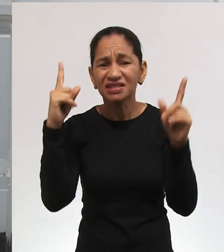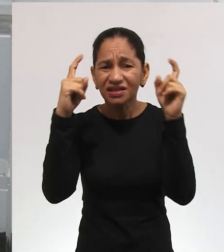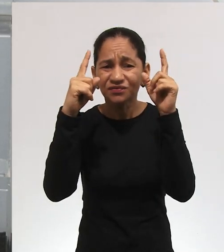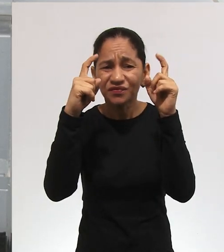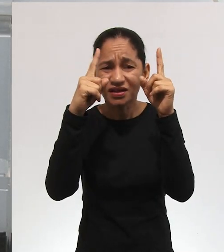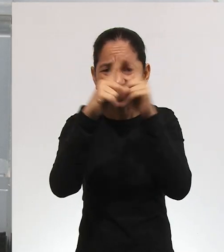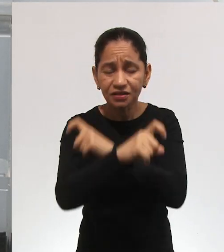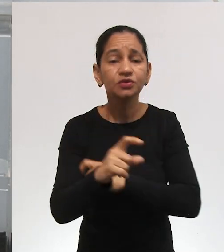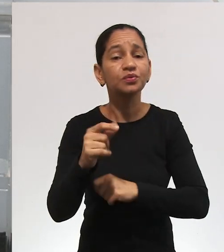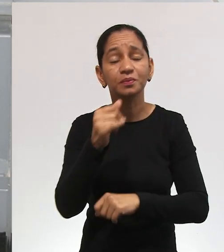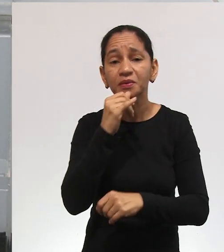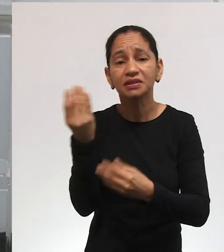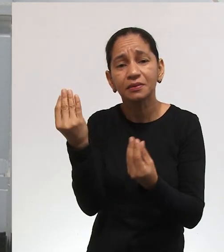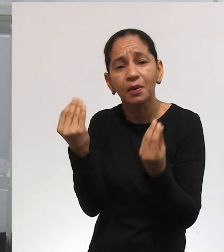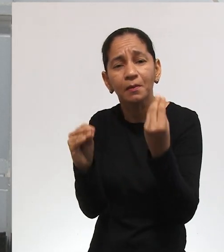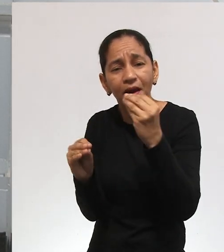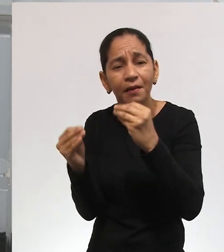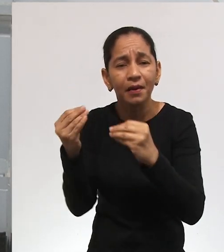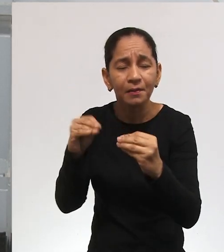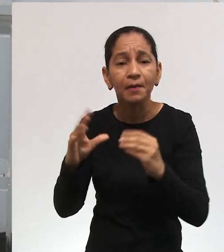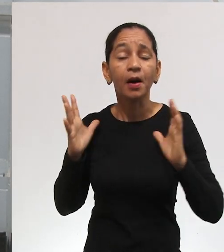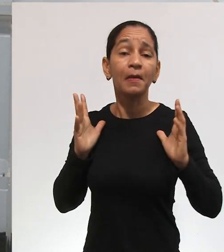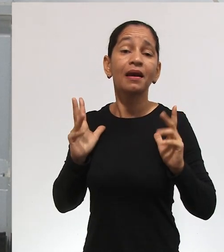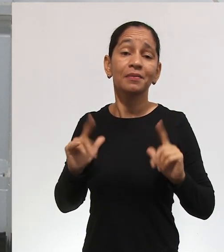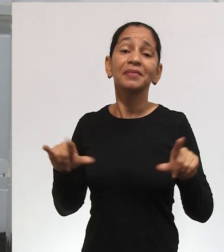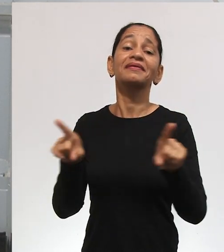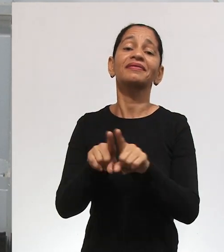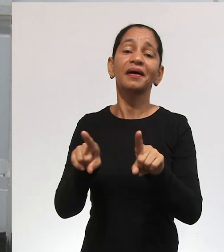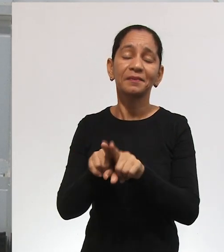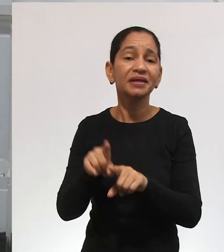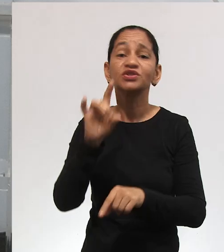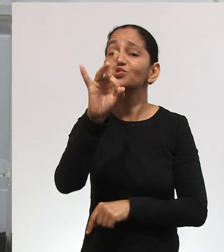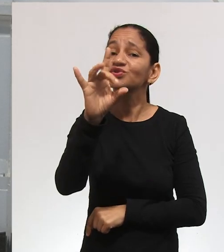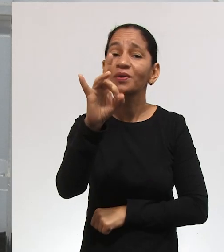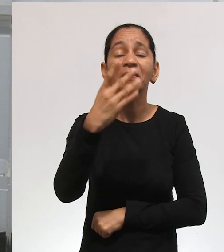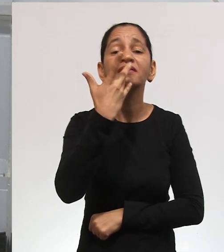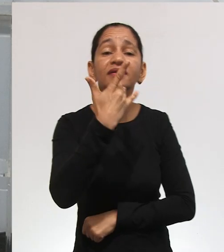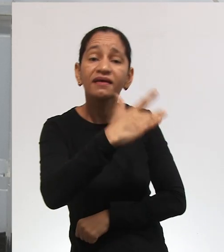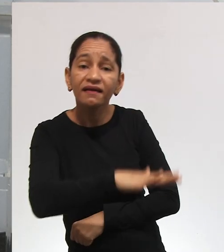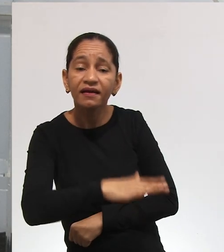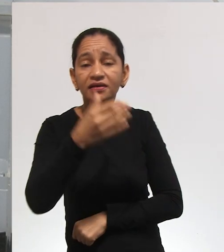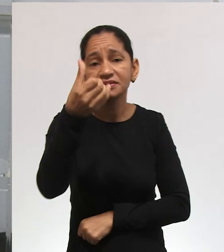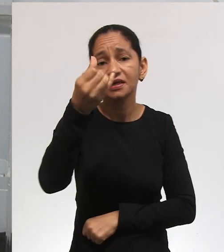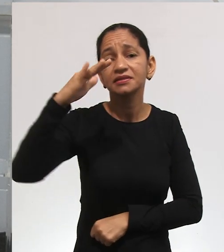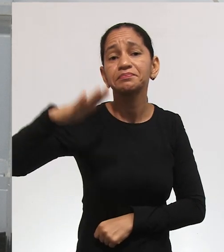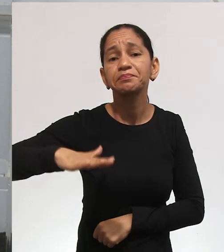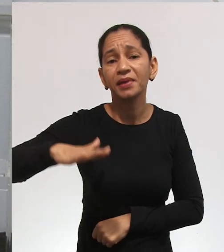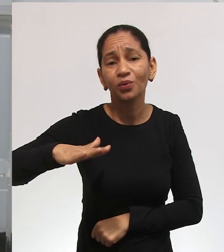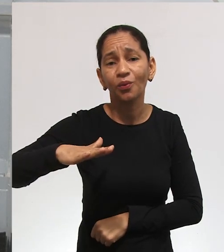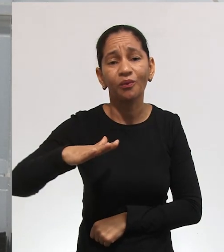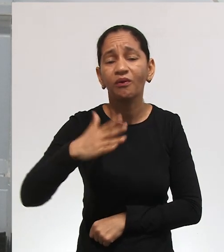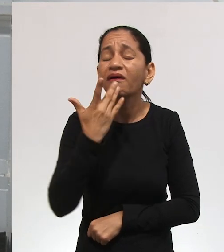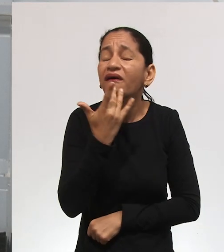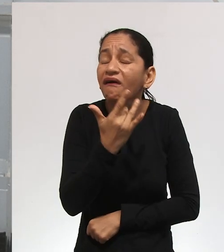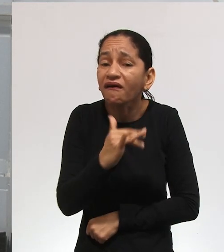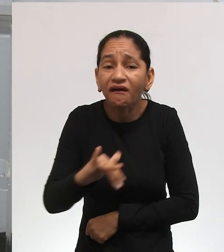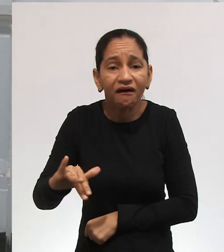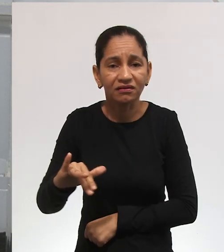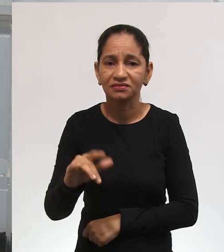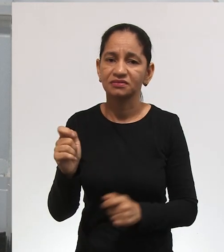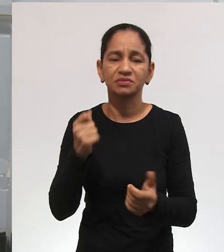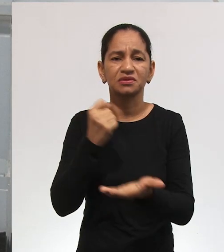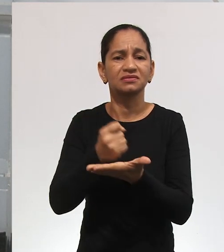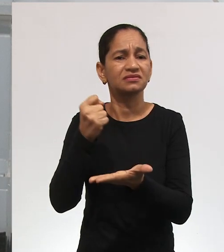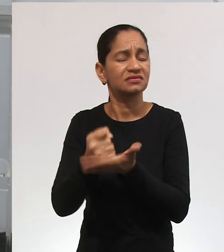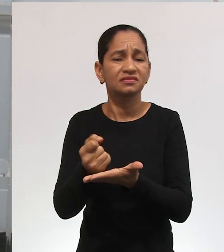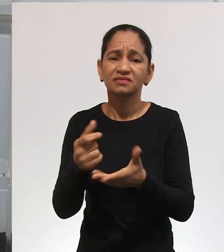serem acessados para manutenção e limpeza, que somente crianças de menos de 6 anos poderiam ser contratadas para essa